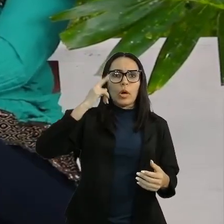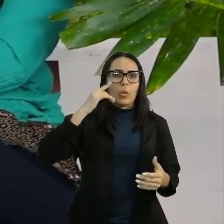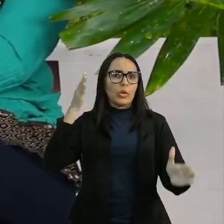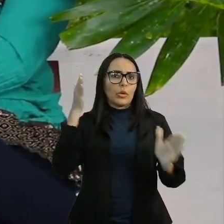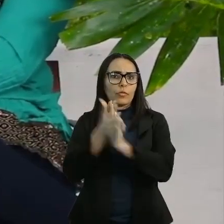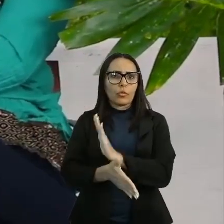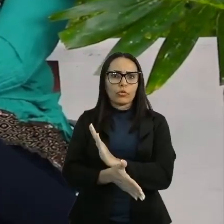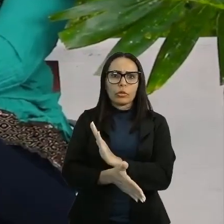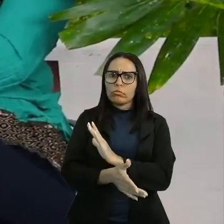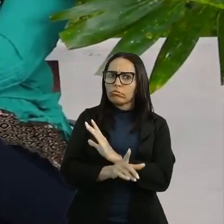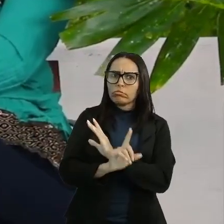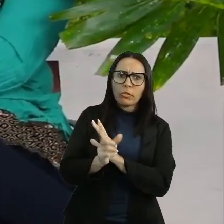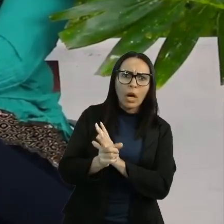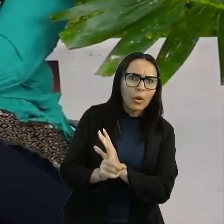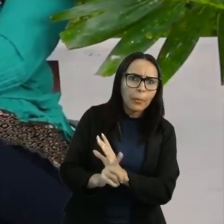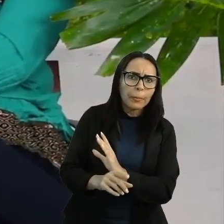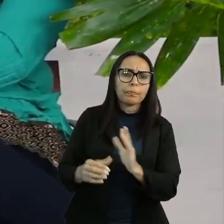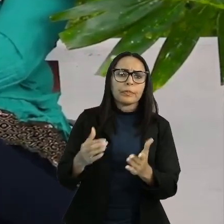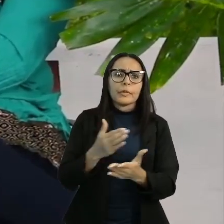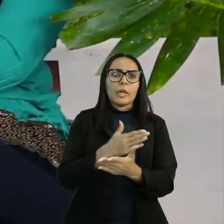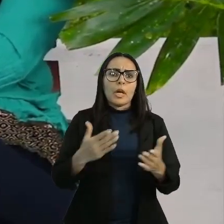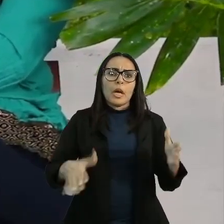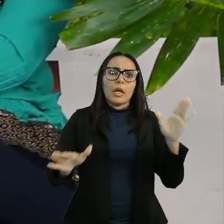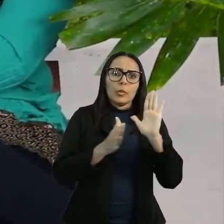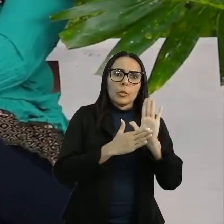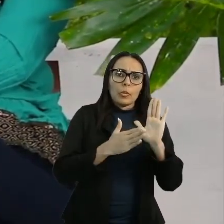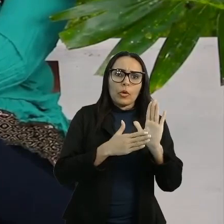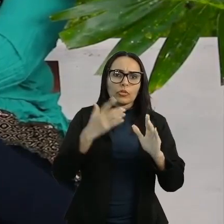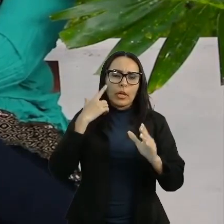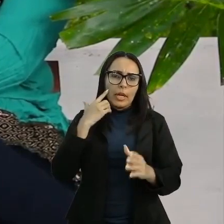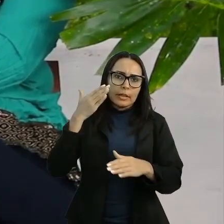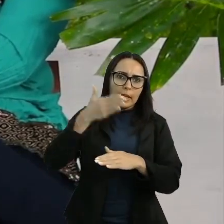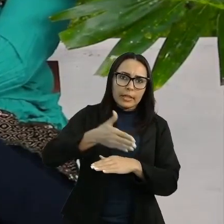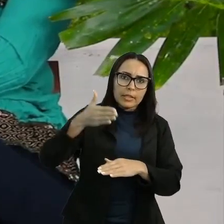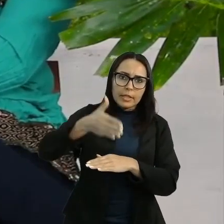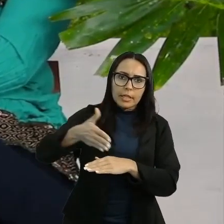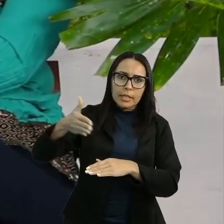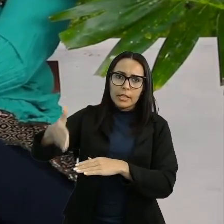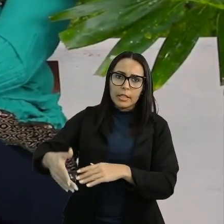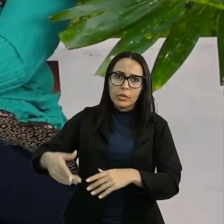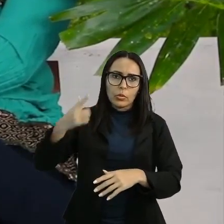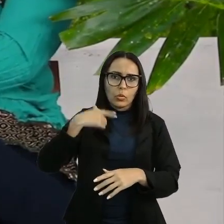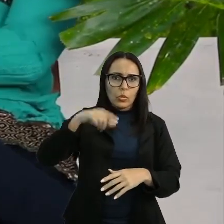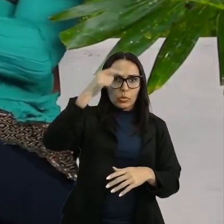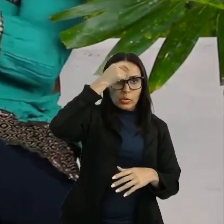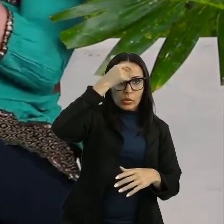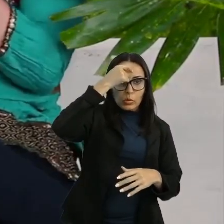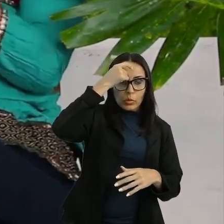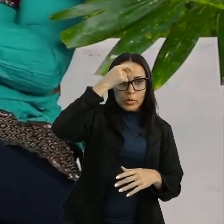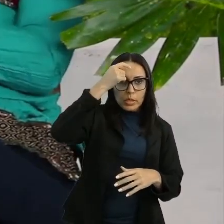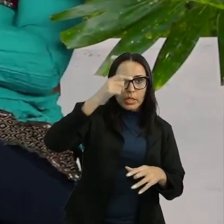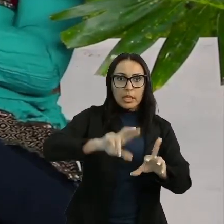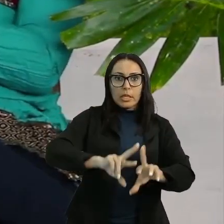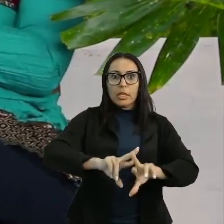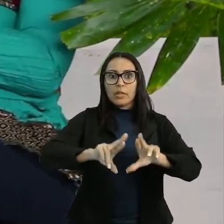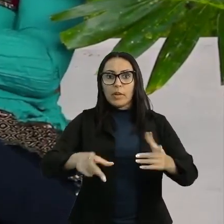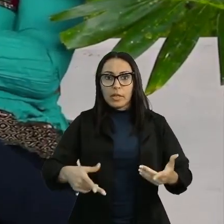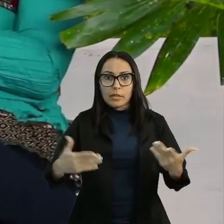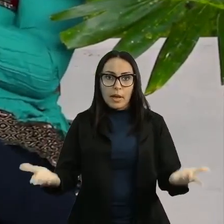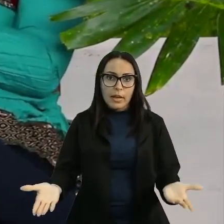a ideia da felicidade é que você possa distinguir, saber que nesse mundo existem as misérias, existem